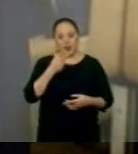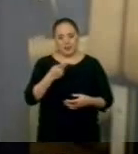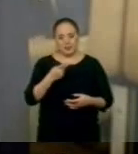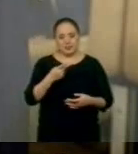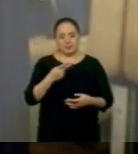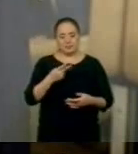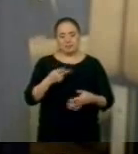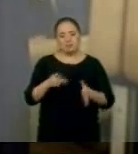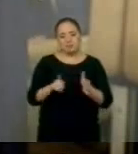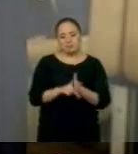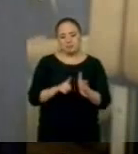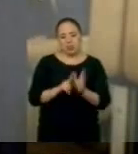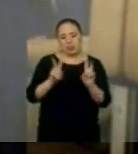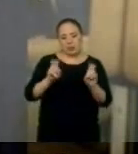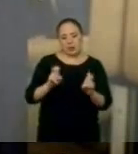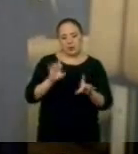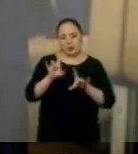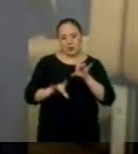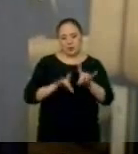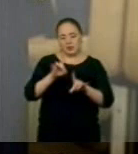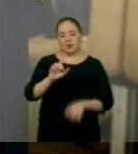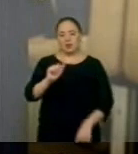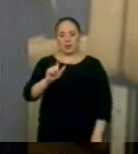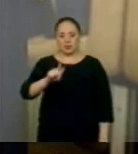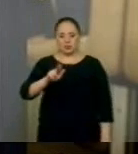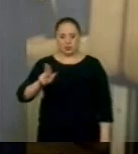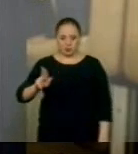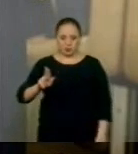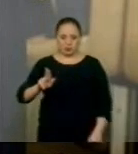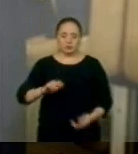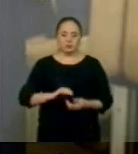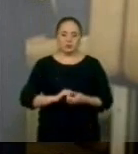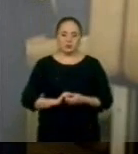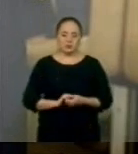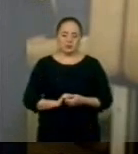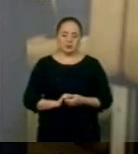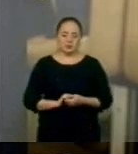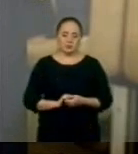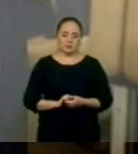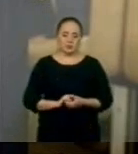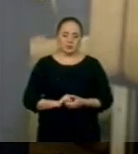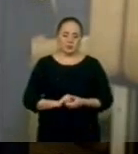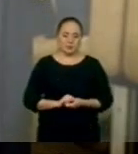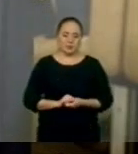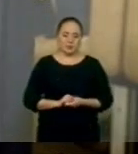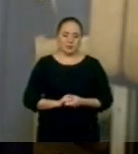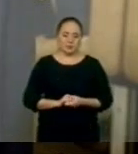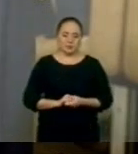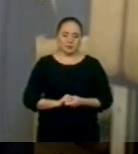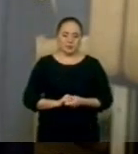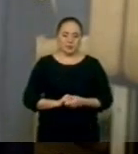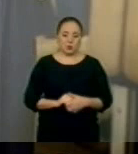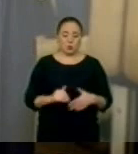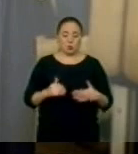da Advocacia Geral da União, nestes autos, que cita Vossa Excelência. Quando